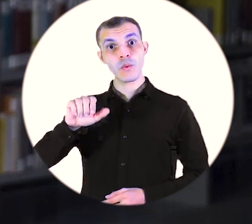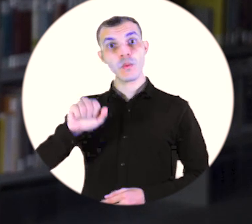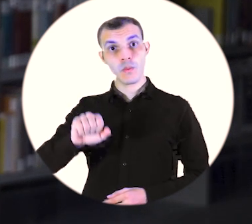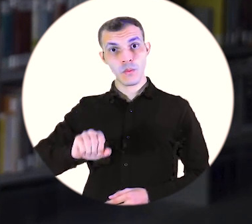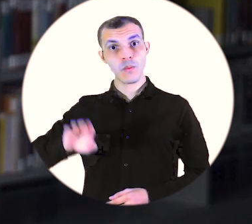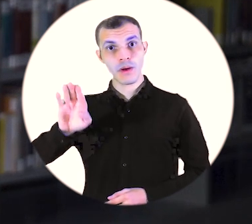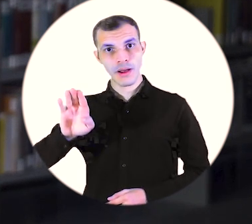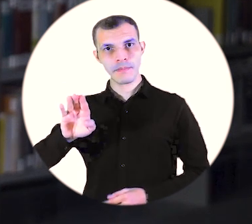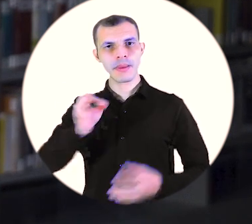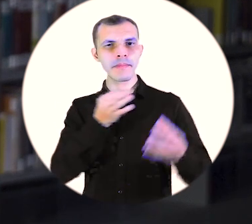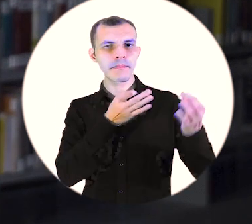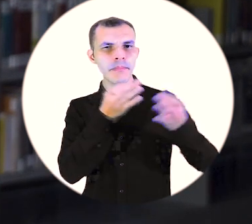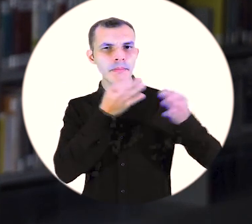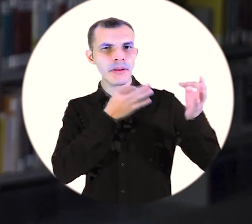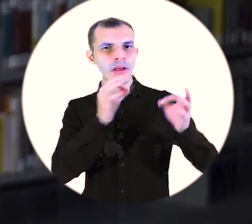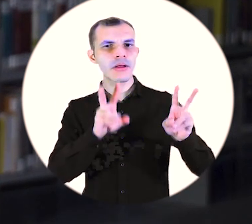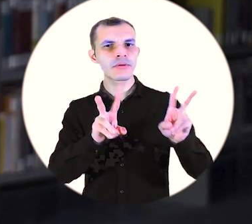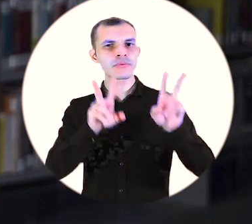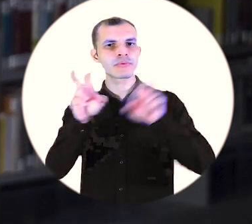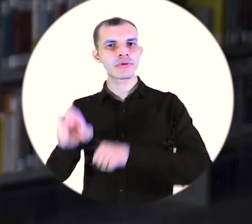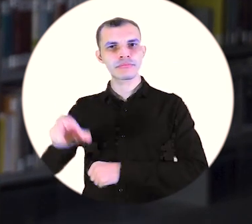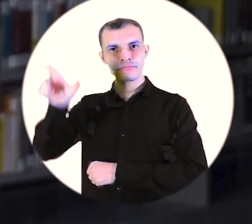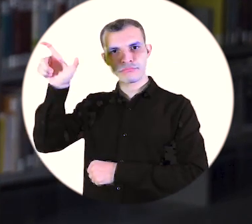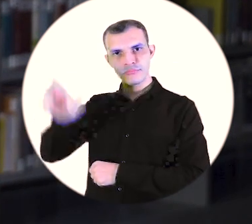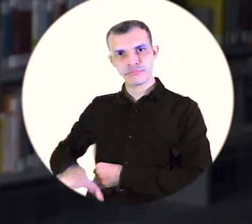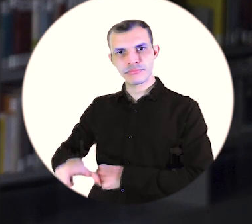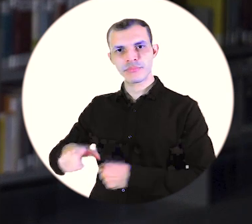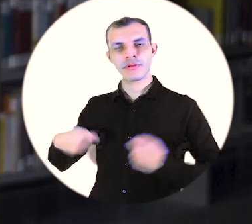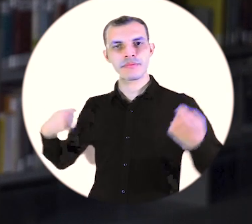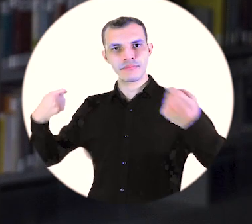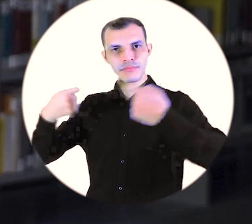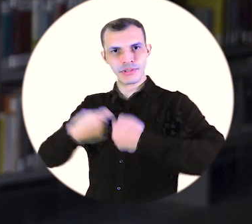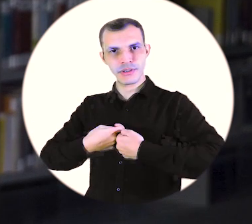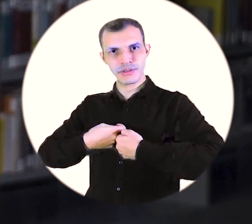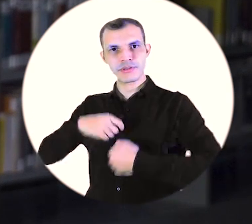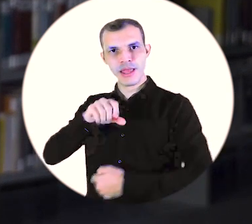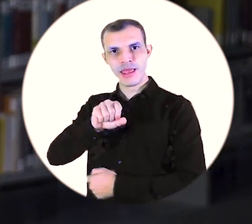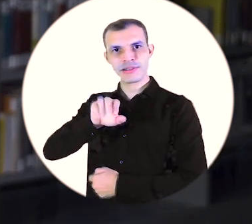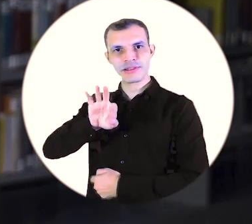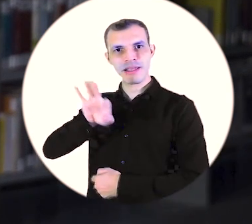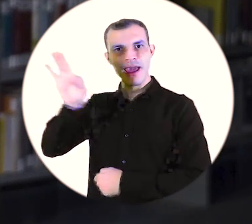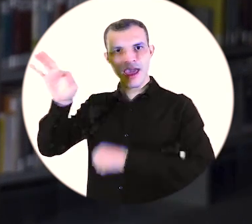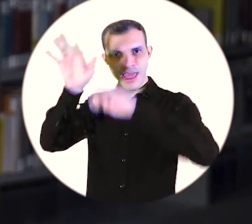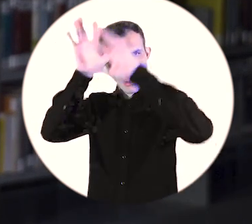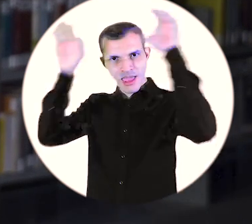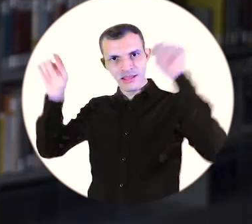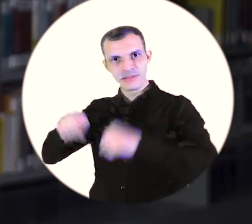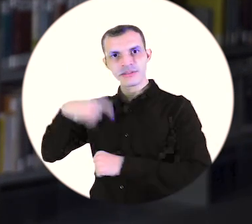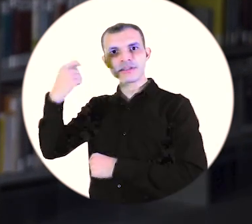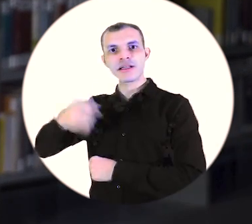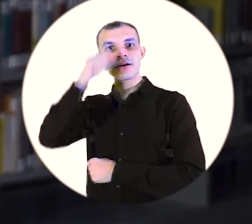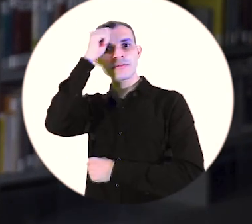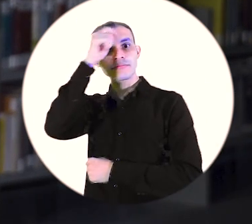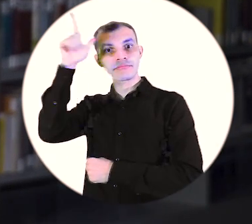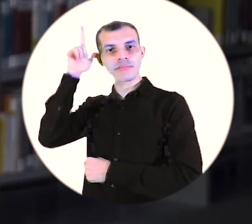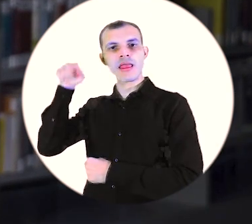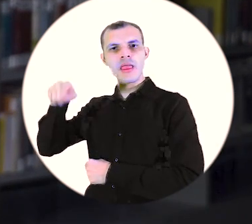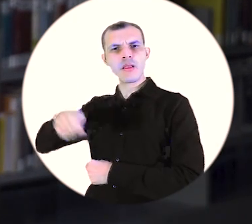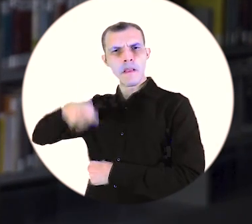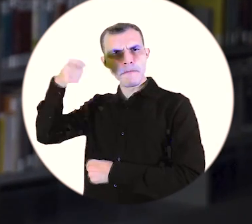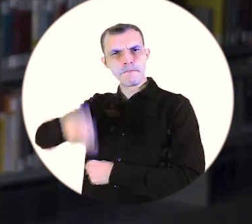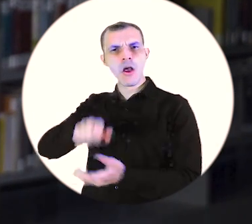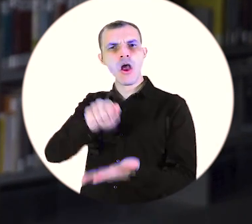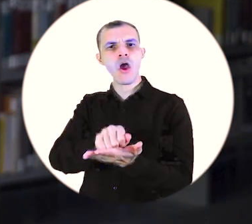A Ordem dos Advogados do Brasil se manifestou sobre a decisão do ministro do Supremo Tribunal Federal, Alexandre de Moraes,